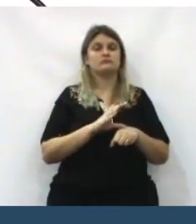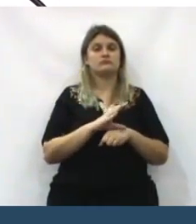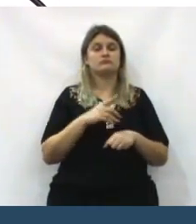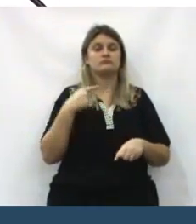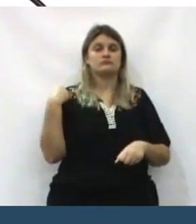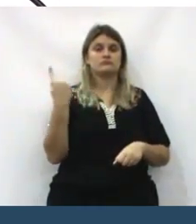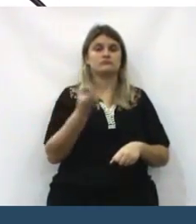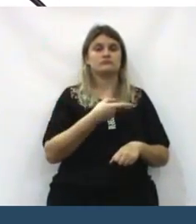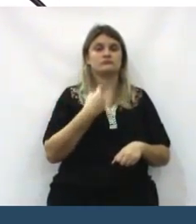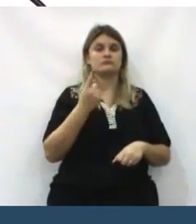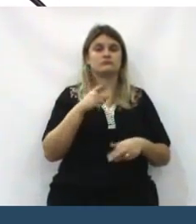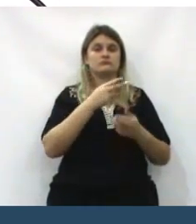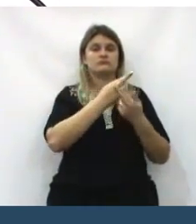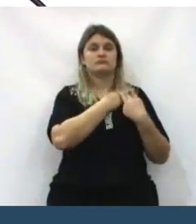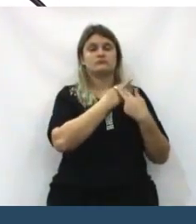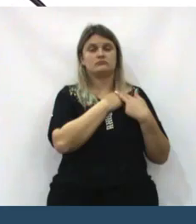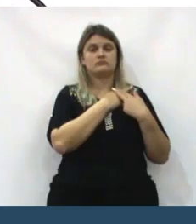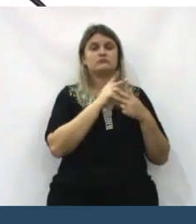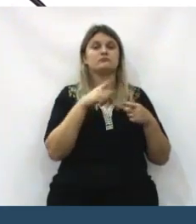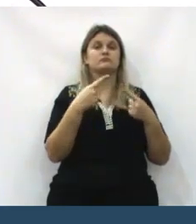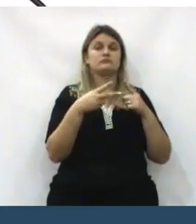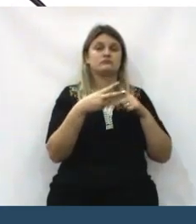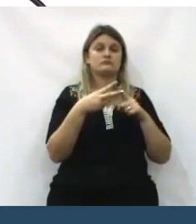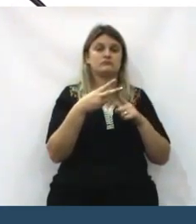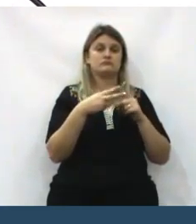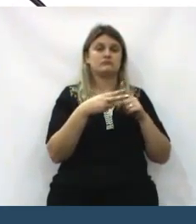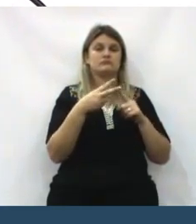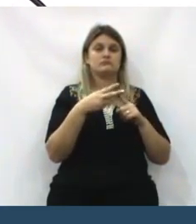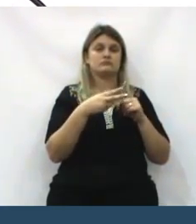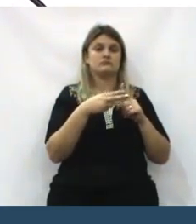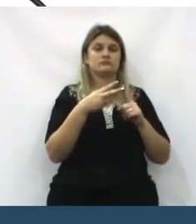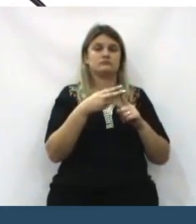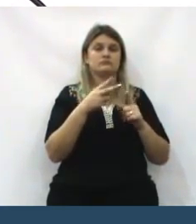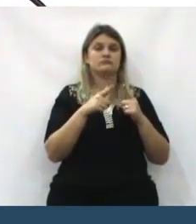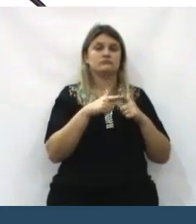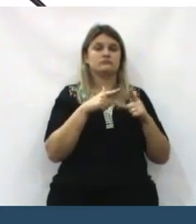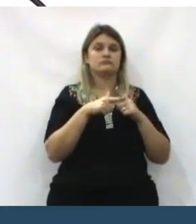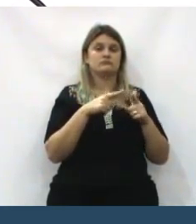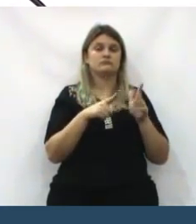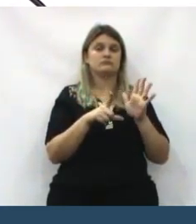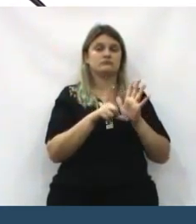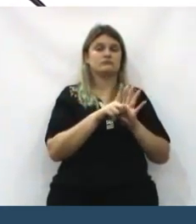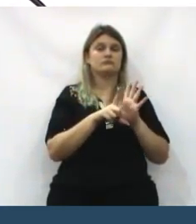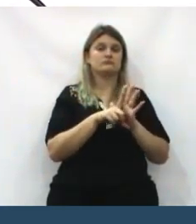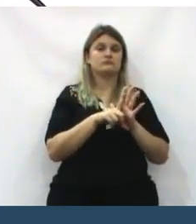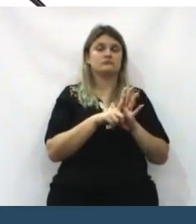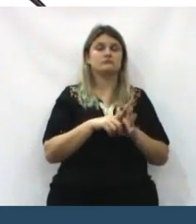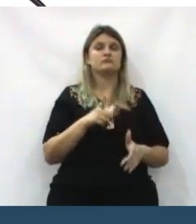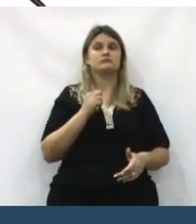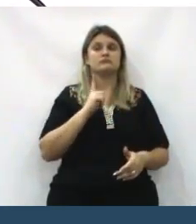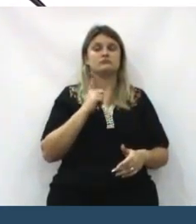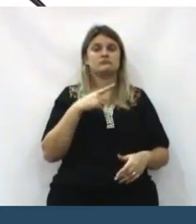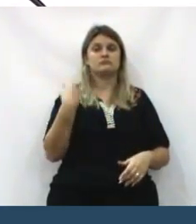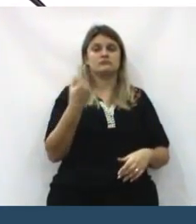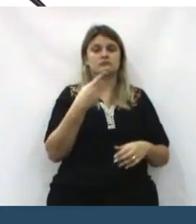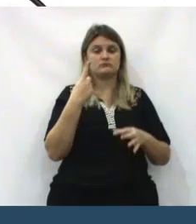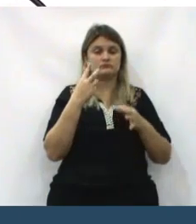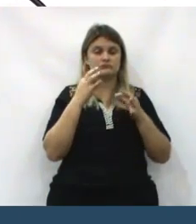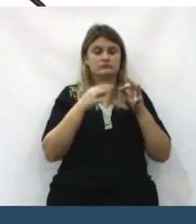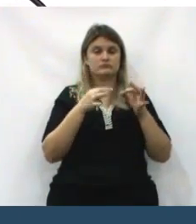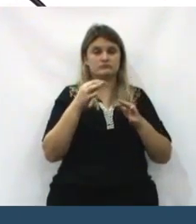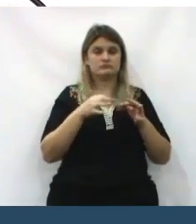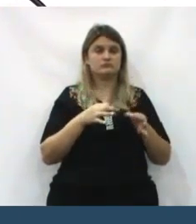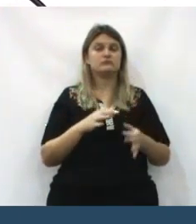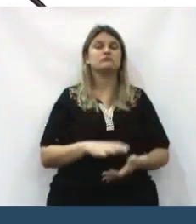nós somos os responsáveis. Então, esses dois projetos de lei estão hoje para nosso